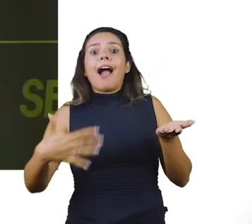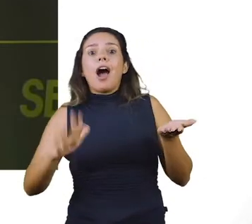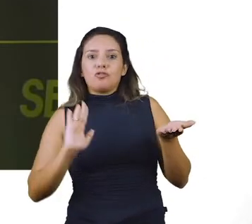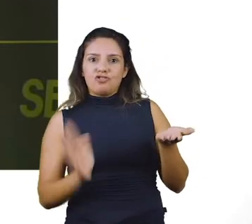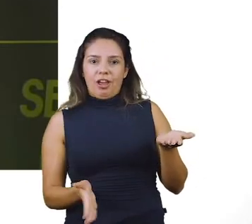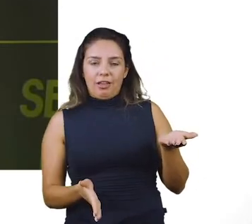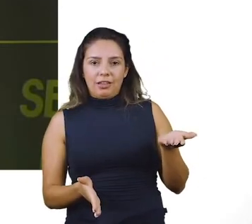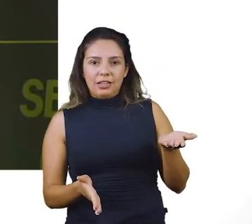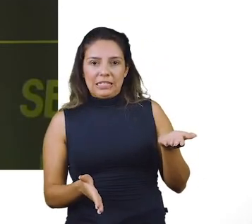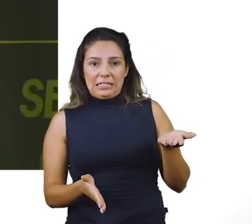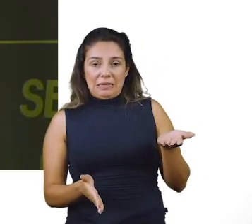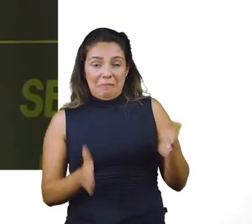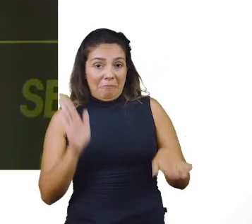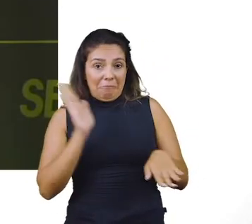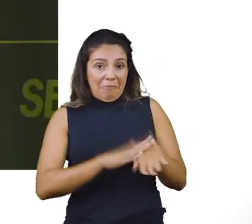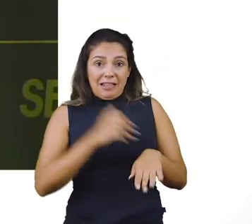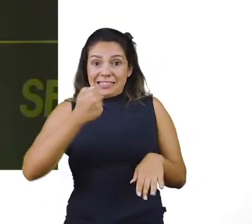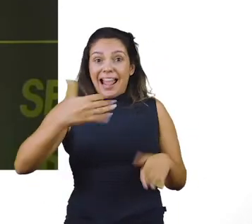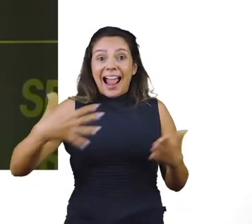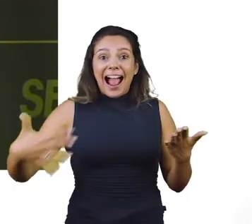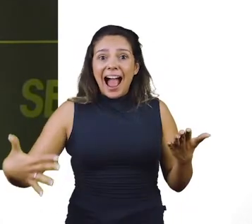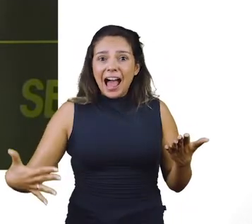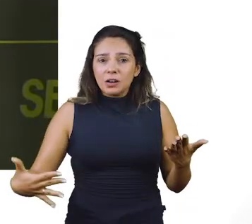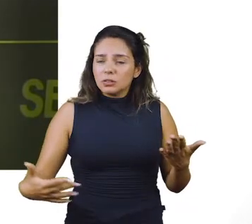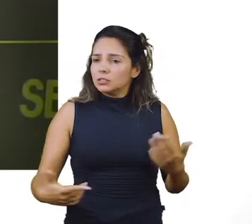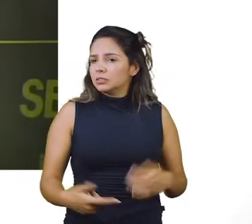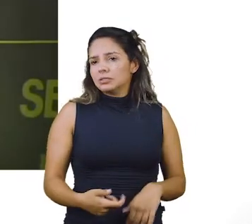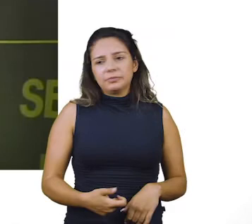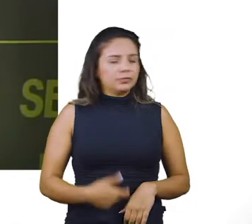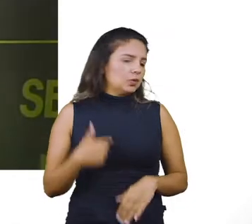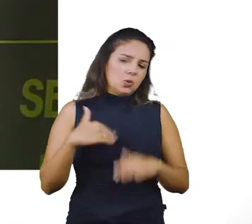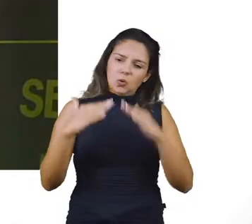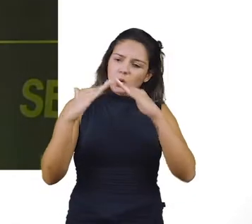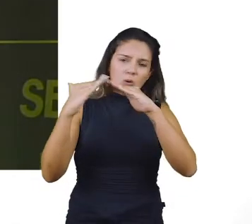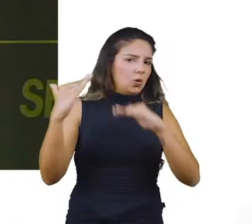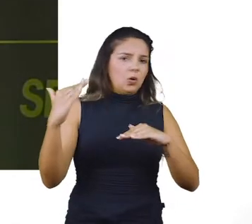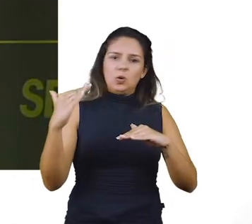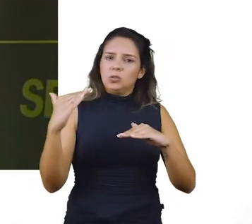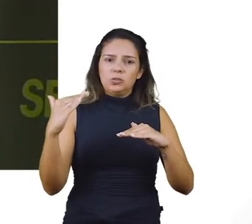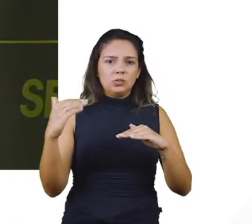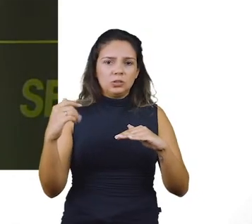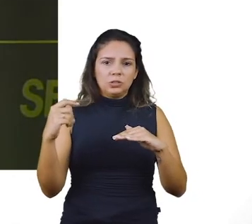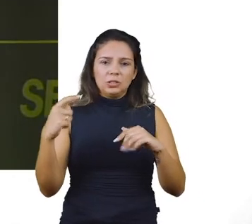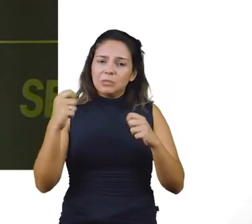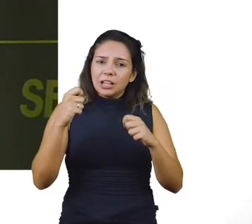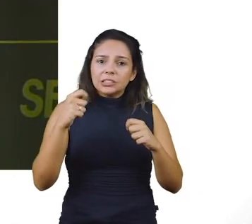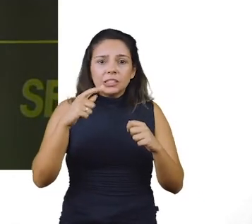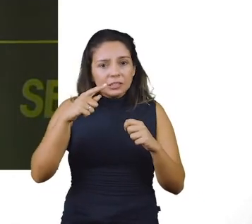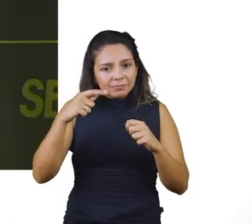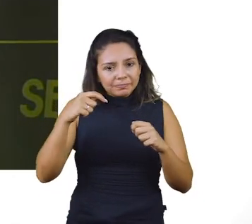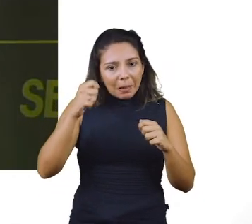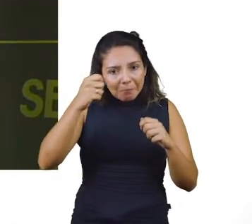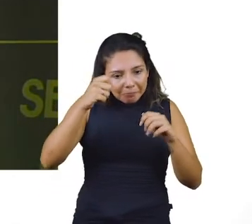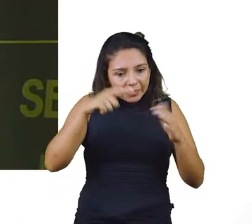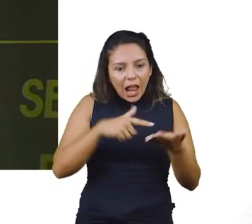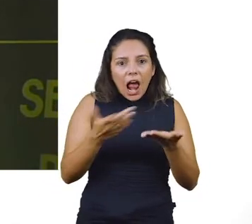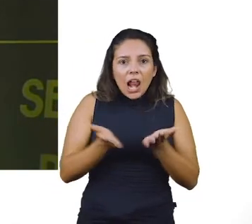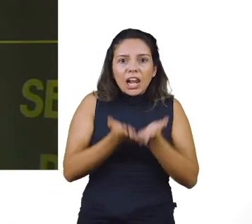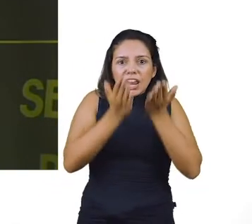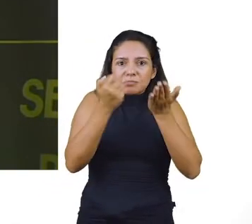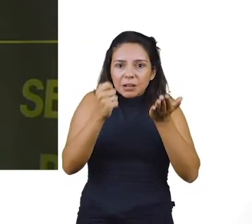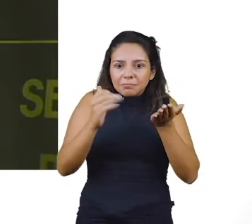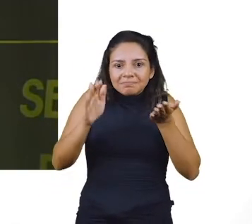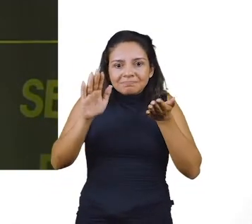Eu acho que taxar o livro agora é uma péssima ideia. É um momento de incentivo. É um